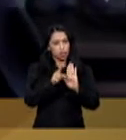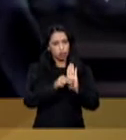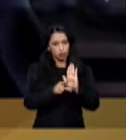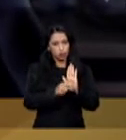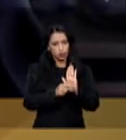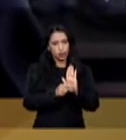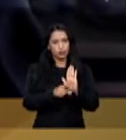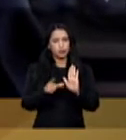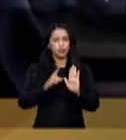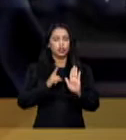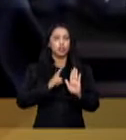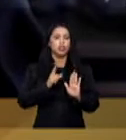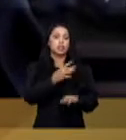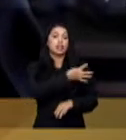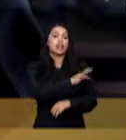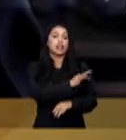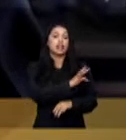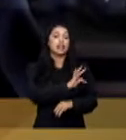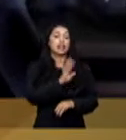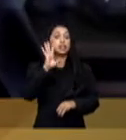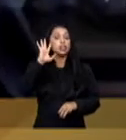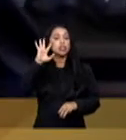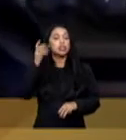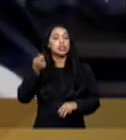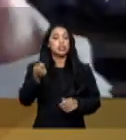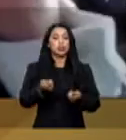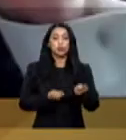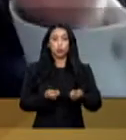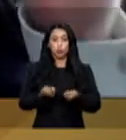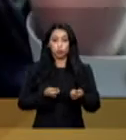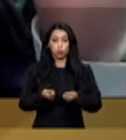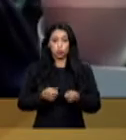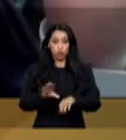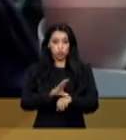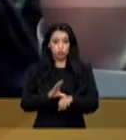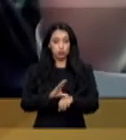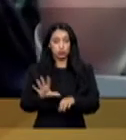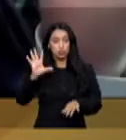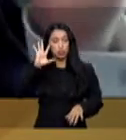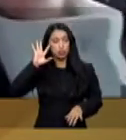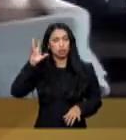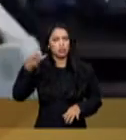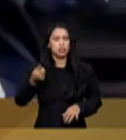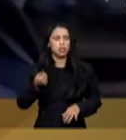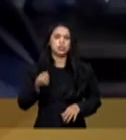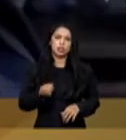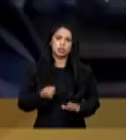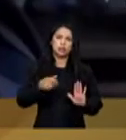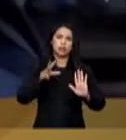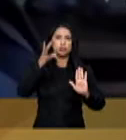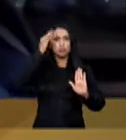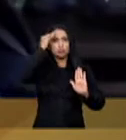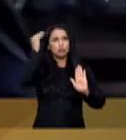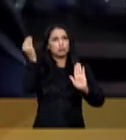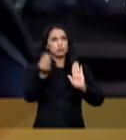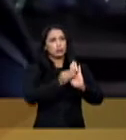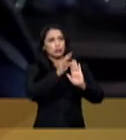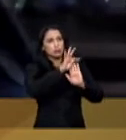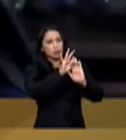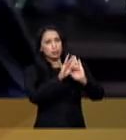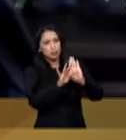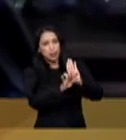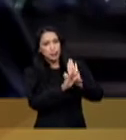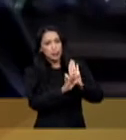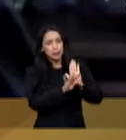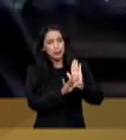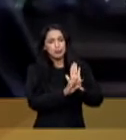sobre técnicas de decisão em controle de constitucionalidade, entre as decisões interpretativas e as decisões